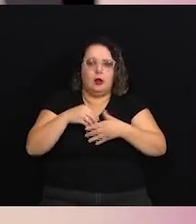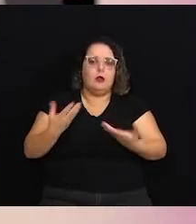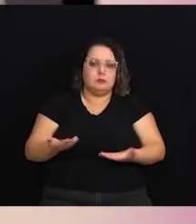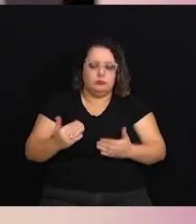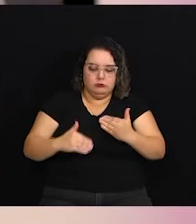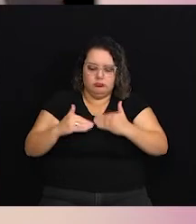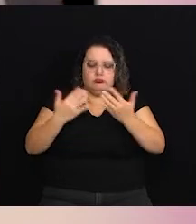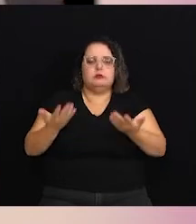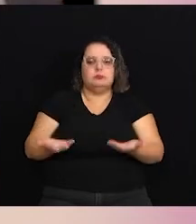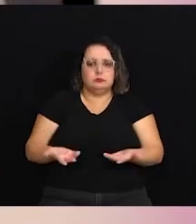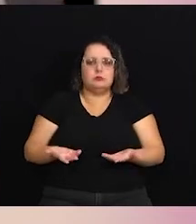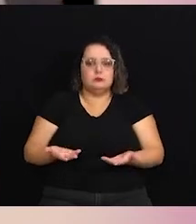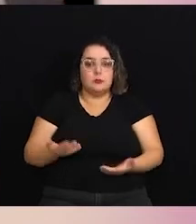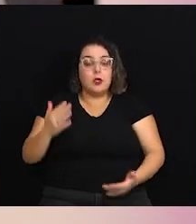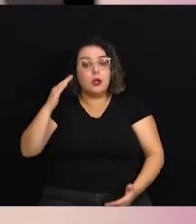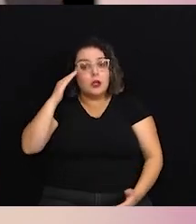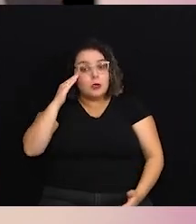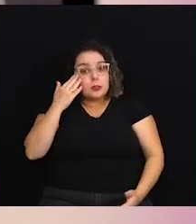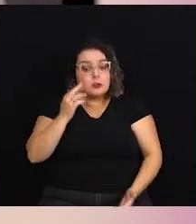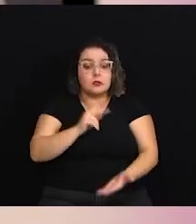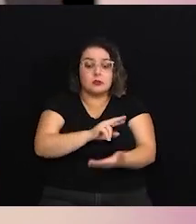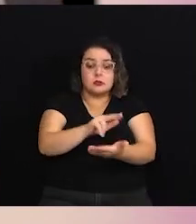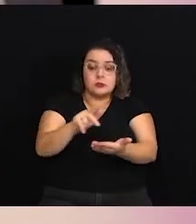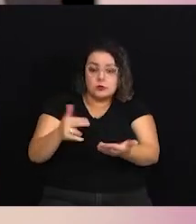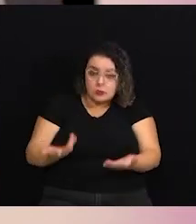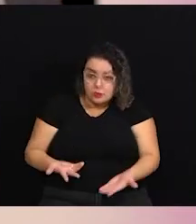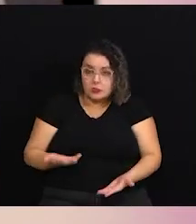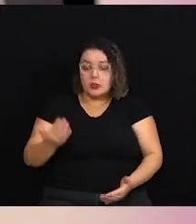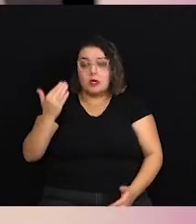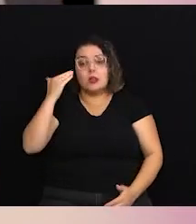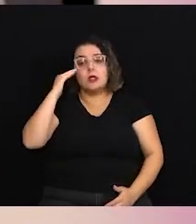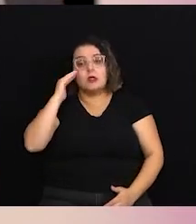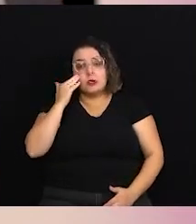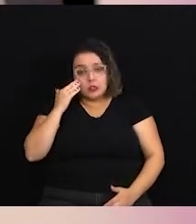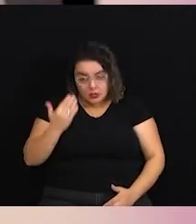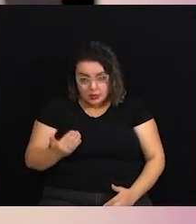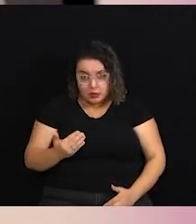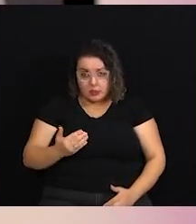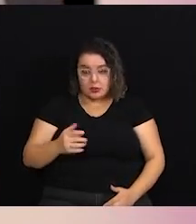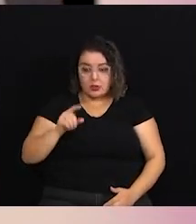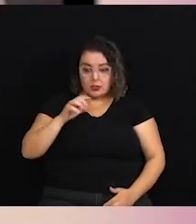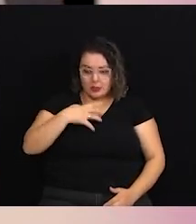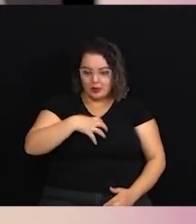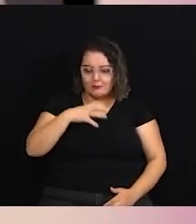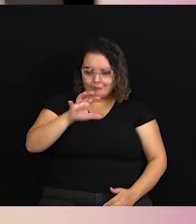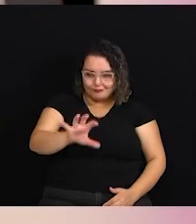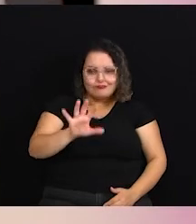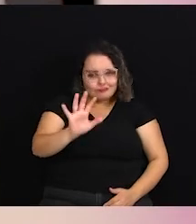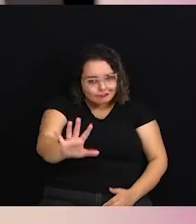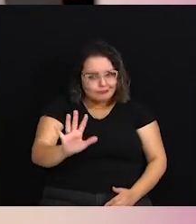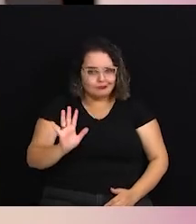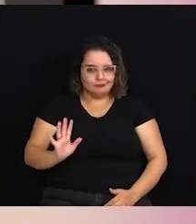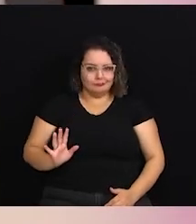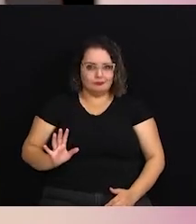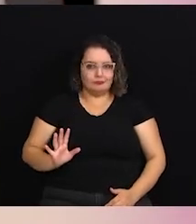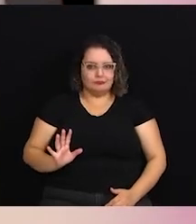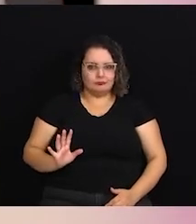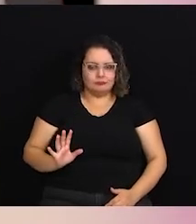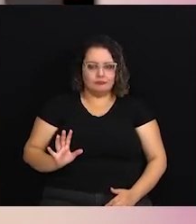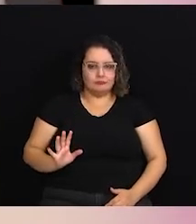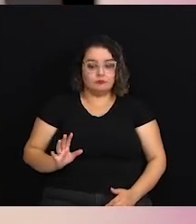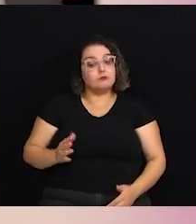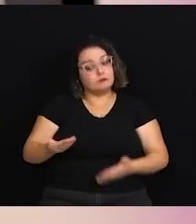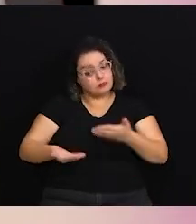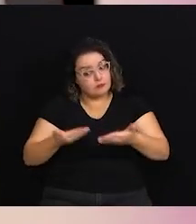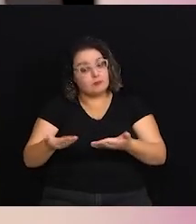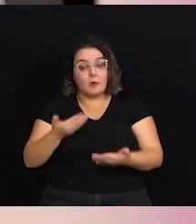E que acho que entendendo essas diferenças entendendo que ela era aquela maneira que faz com que a gente possa